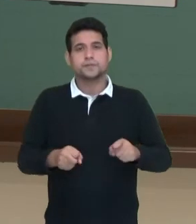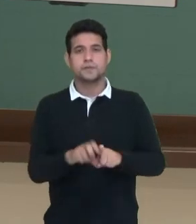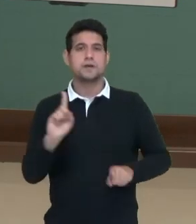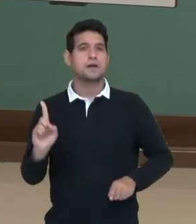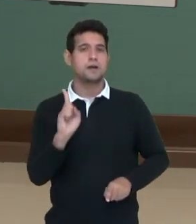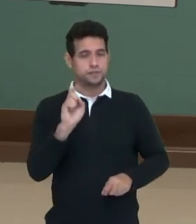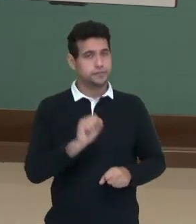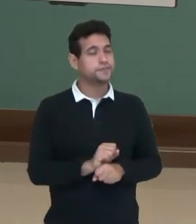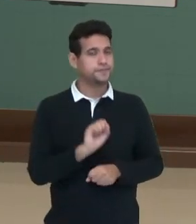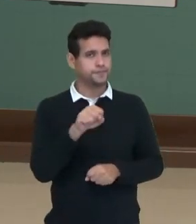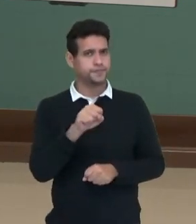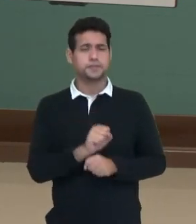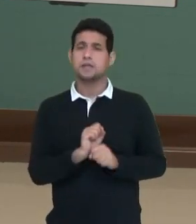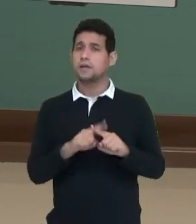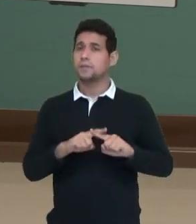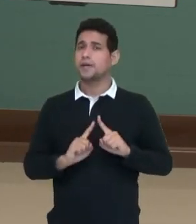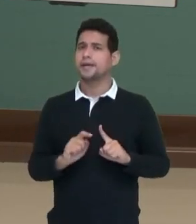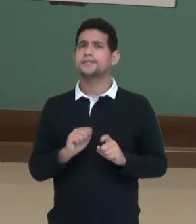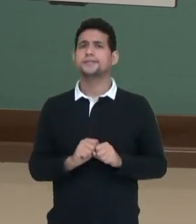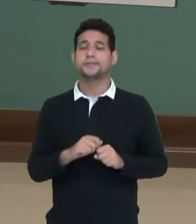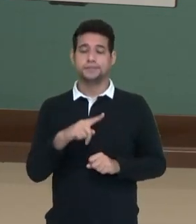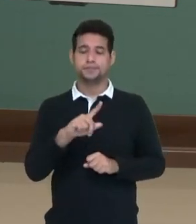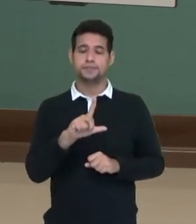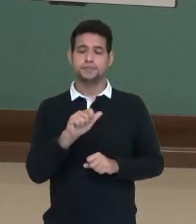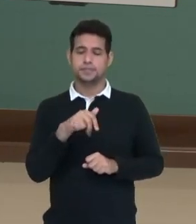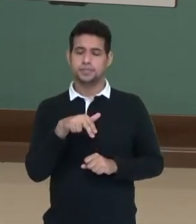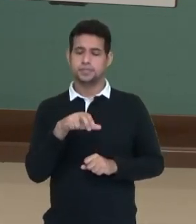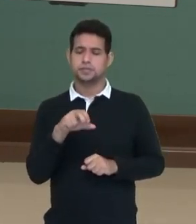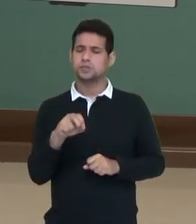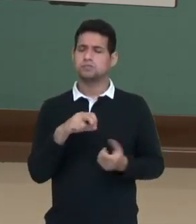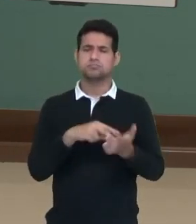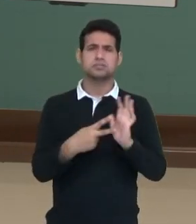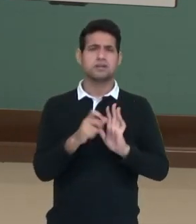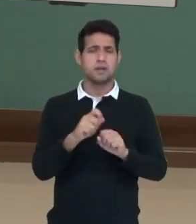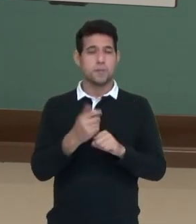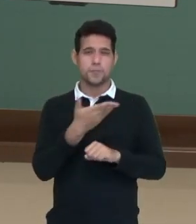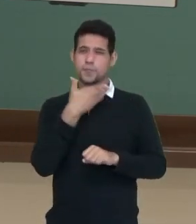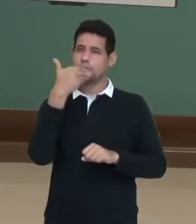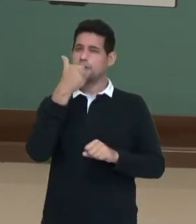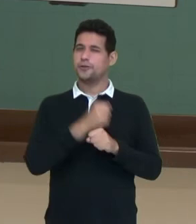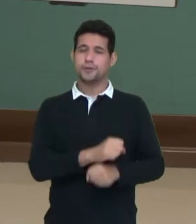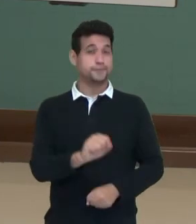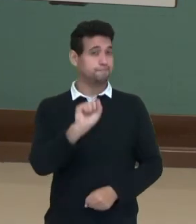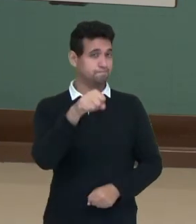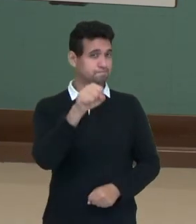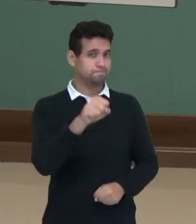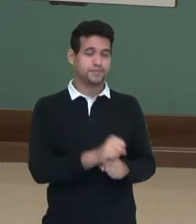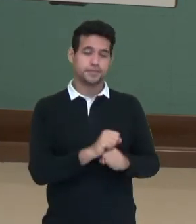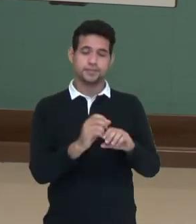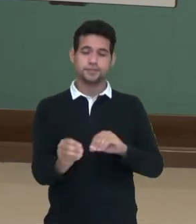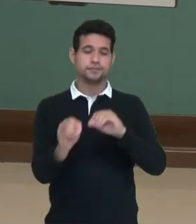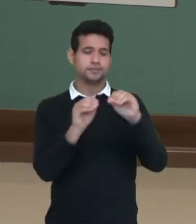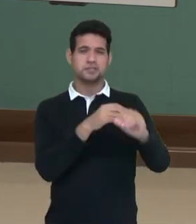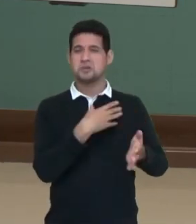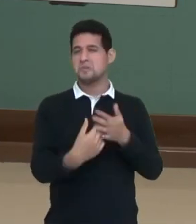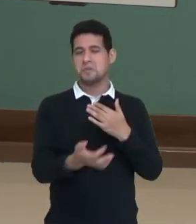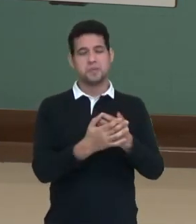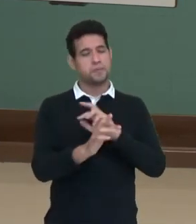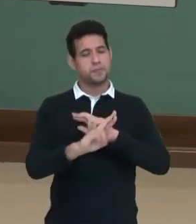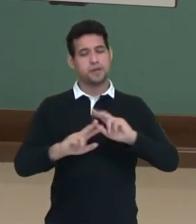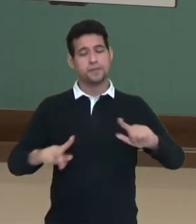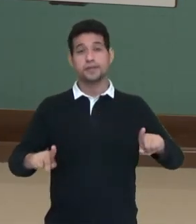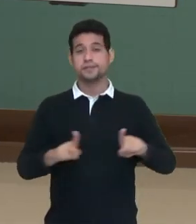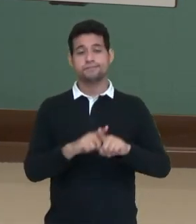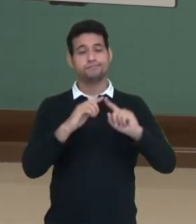alto. Ou seja, o plano inclinado, ele favorece e muito ali no deslocamento de qualquer objeto, seja